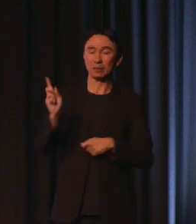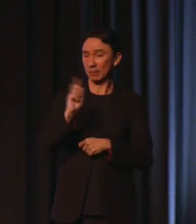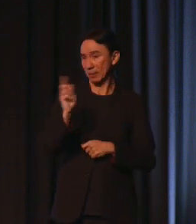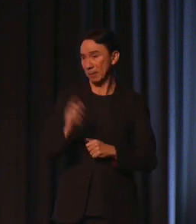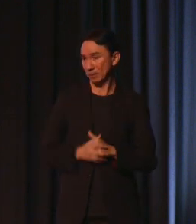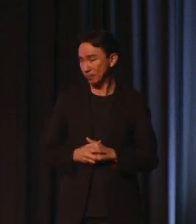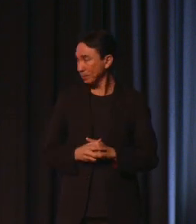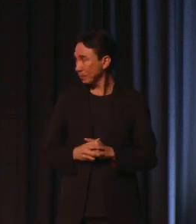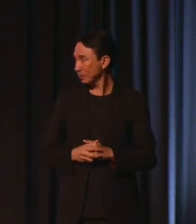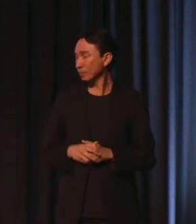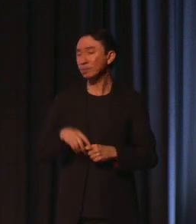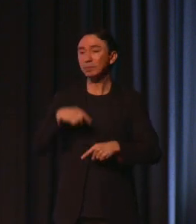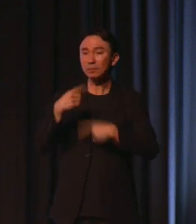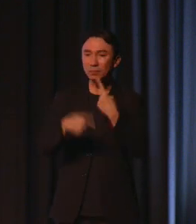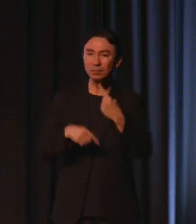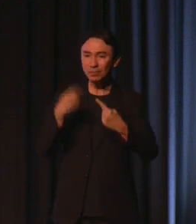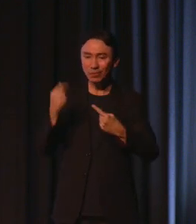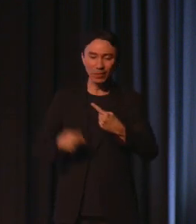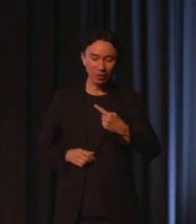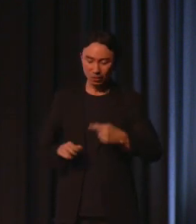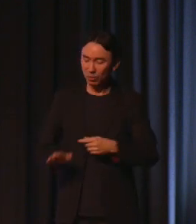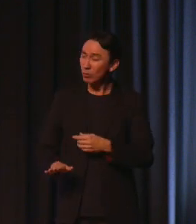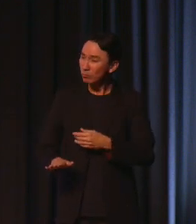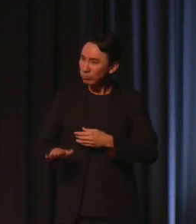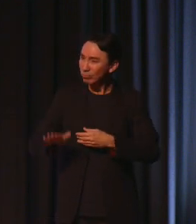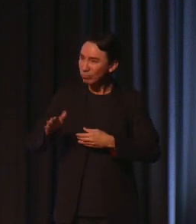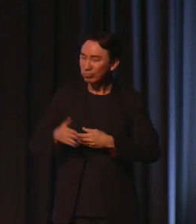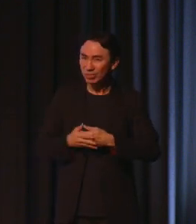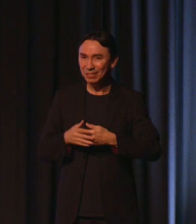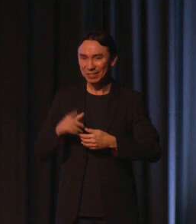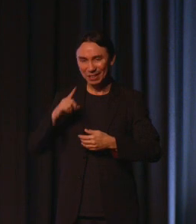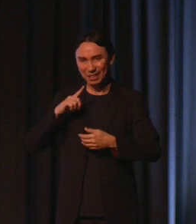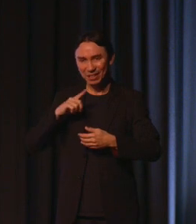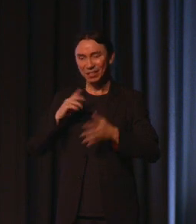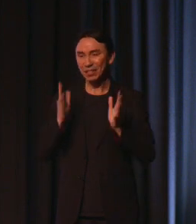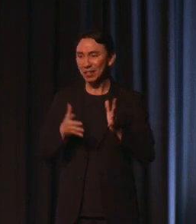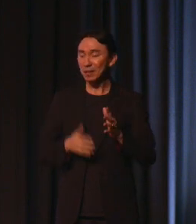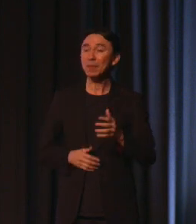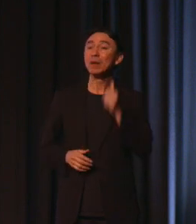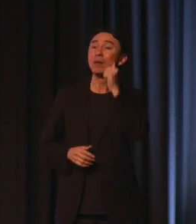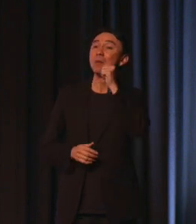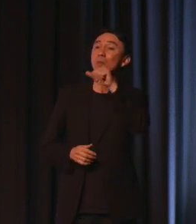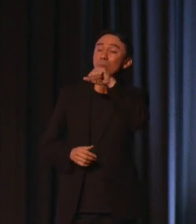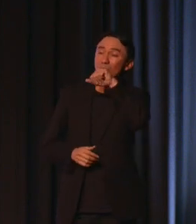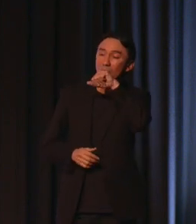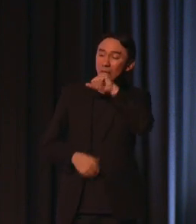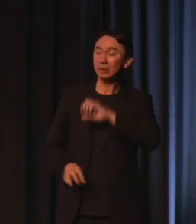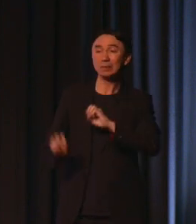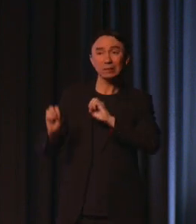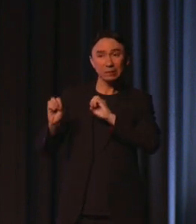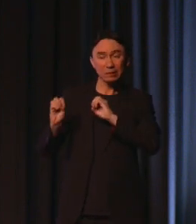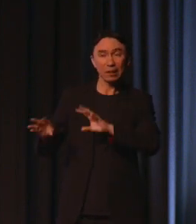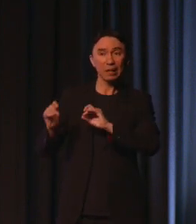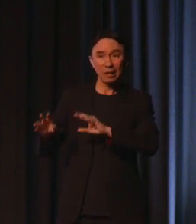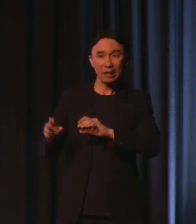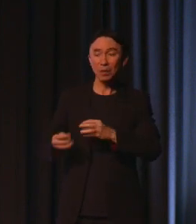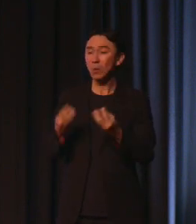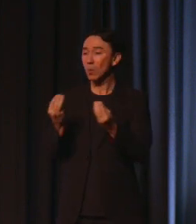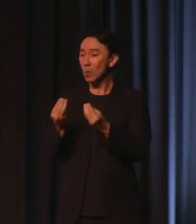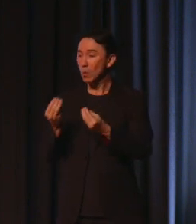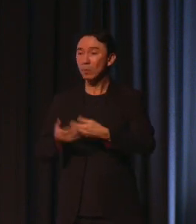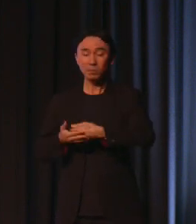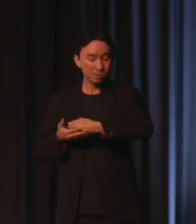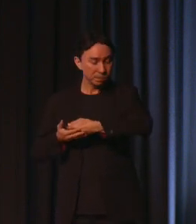vou, quando ela estiver maiorzinha, ensinar a mãe como que ela deve segurar esse bebê, essa criança, para